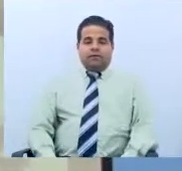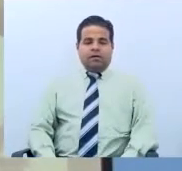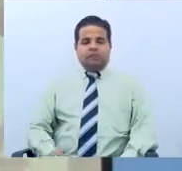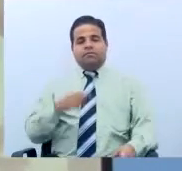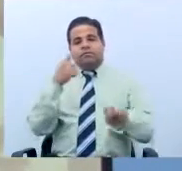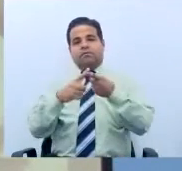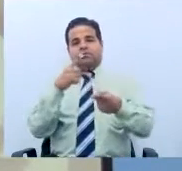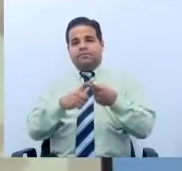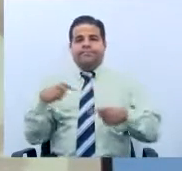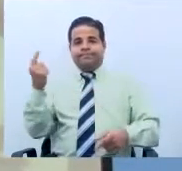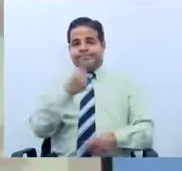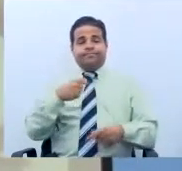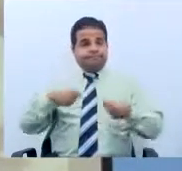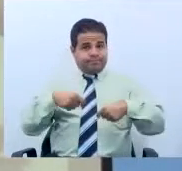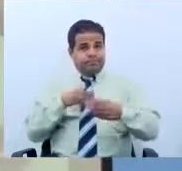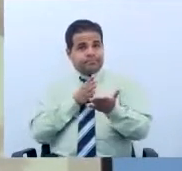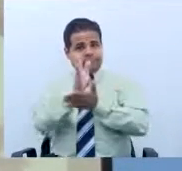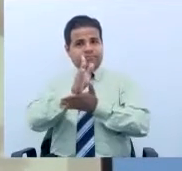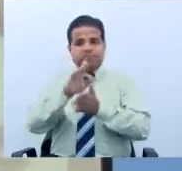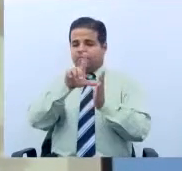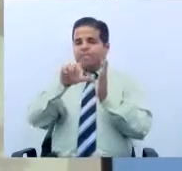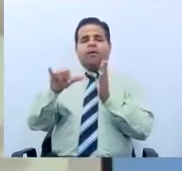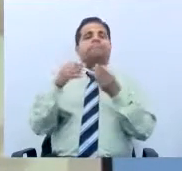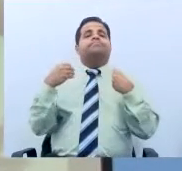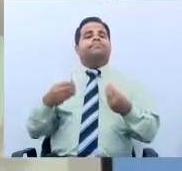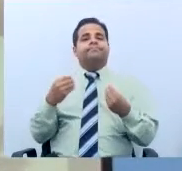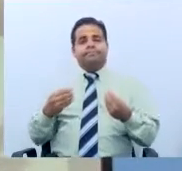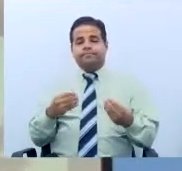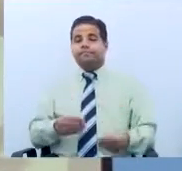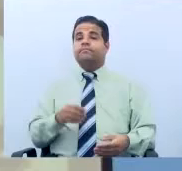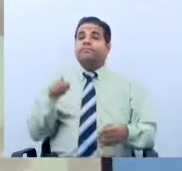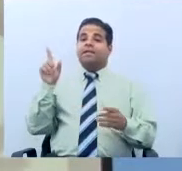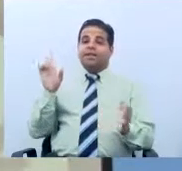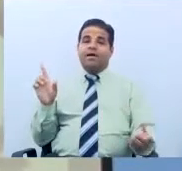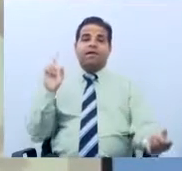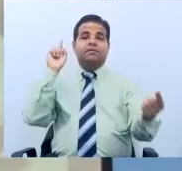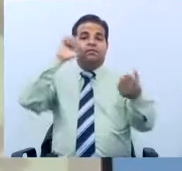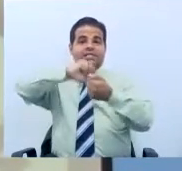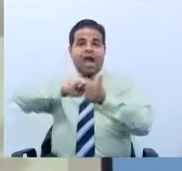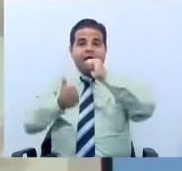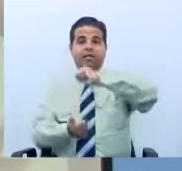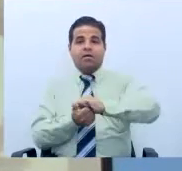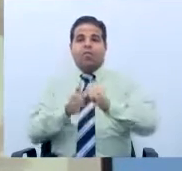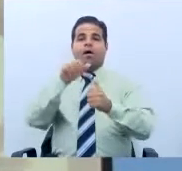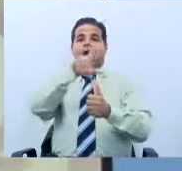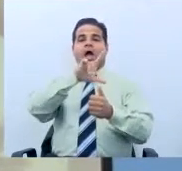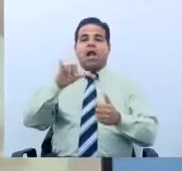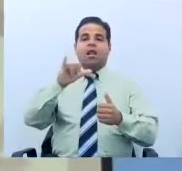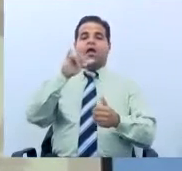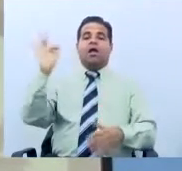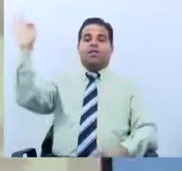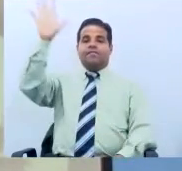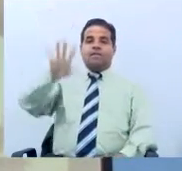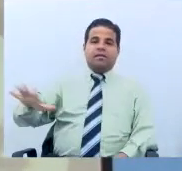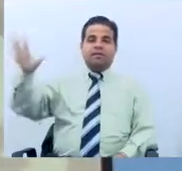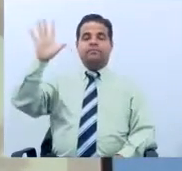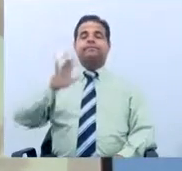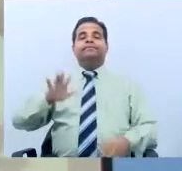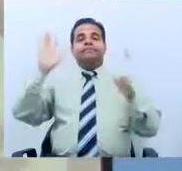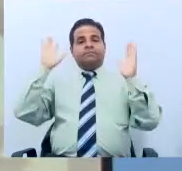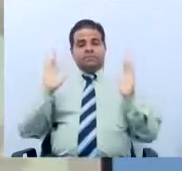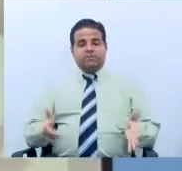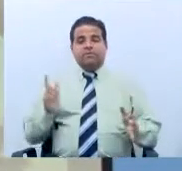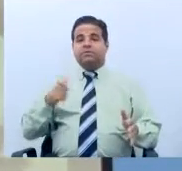Por que nós devemos aprovar essa lei? Porque primeiro ela vai se adequar à lei federal maior, que já tem uma série